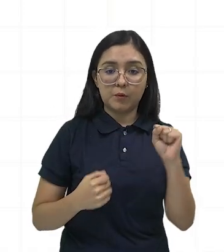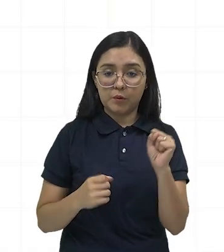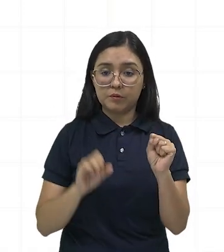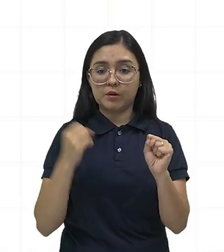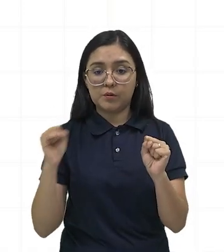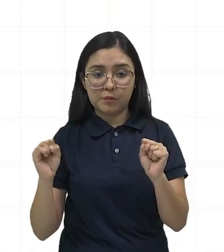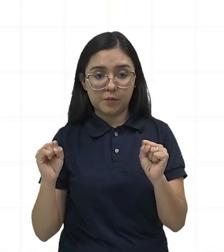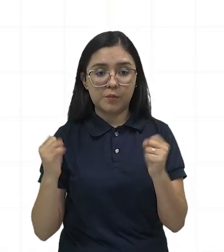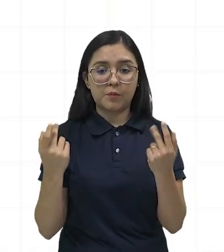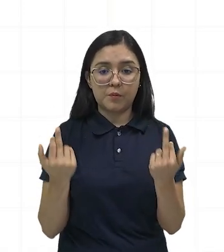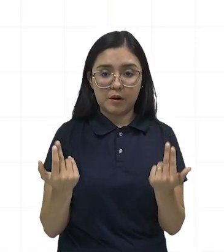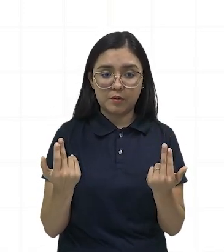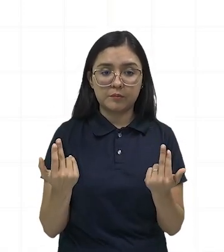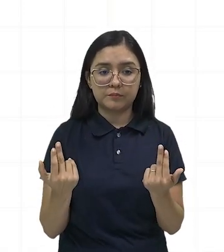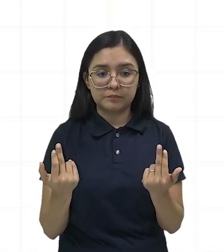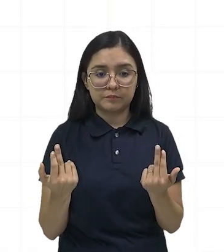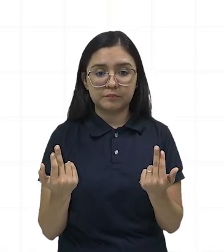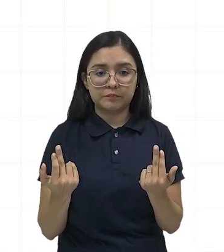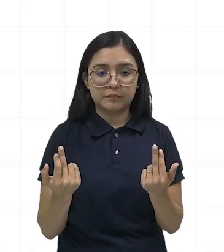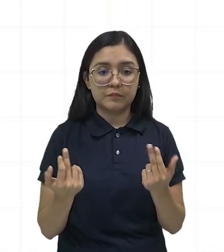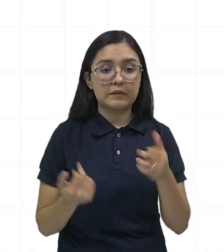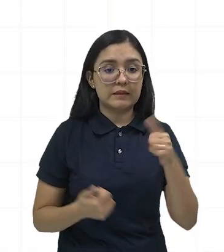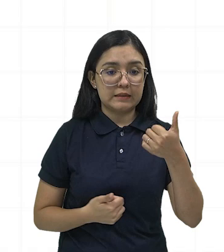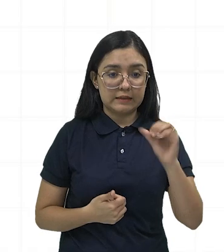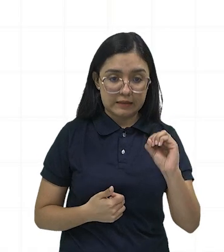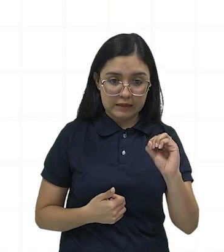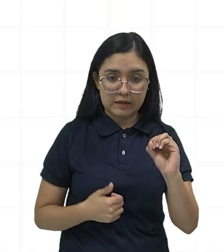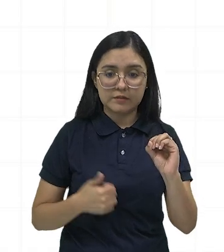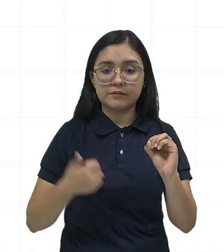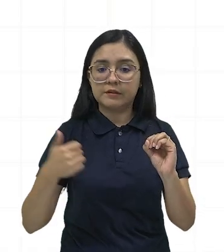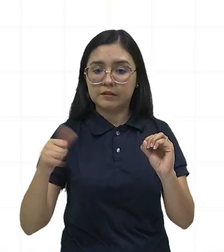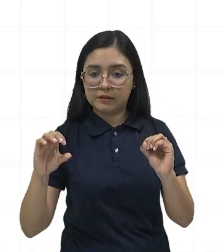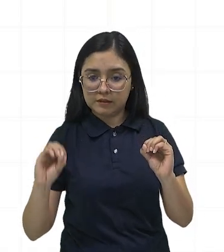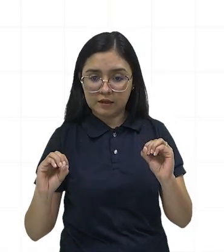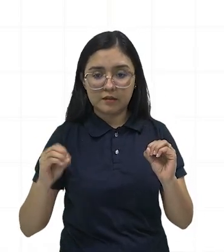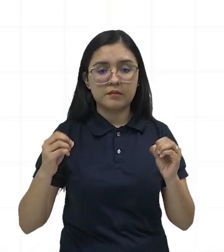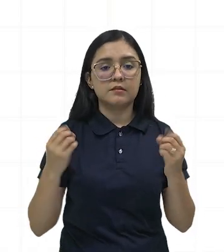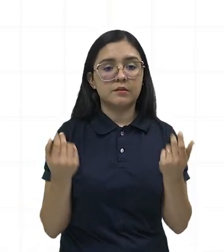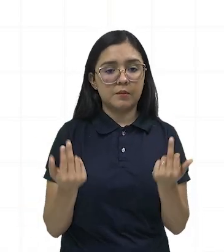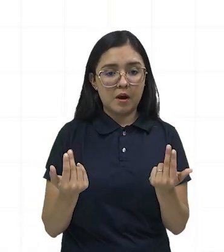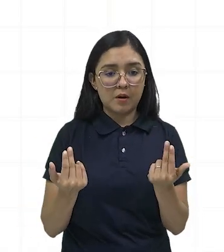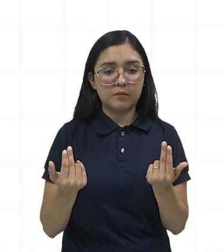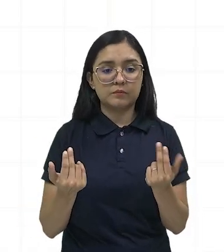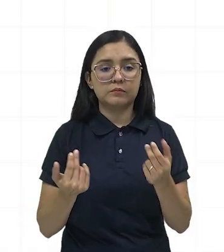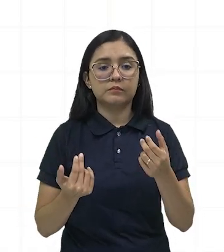essa, que essa aqui está igual a essa,